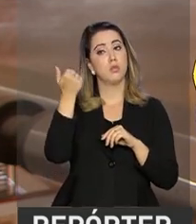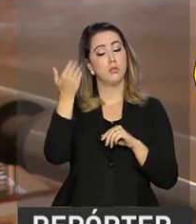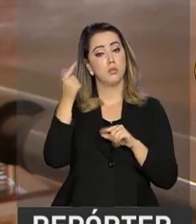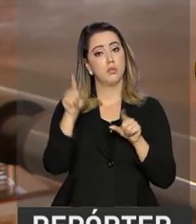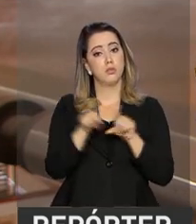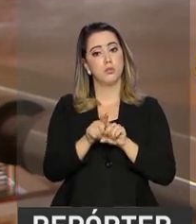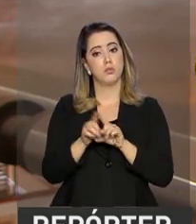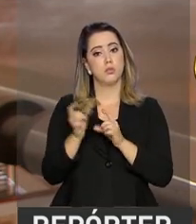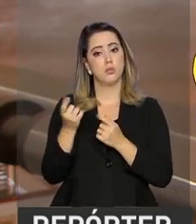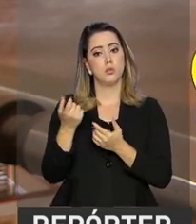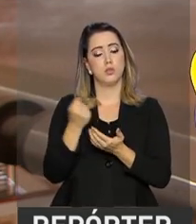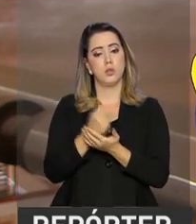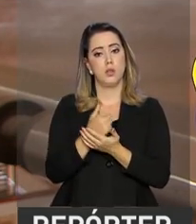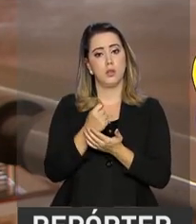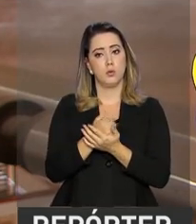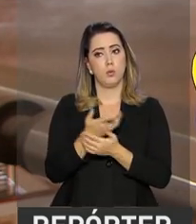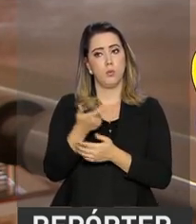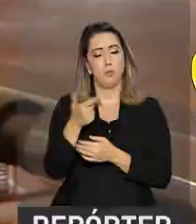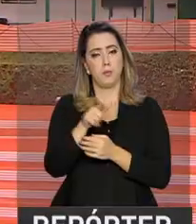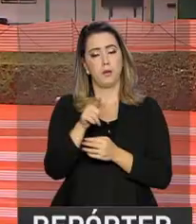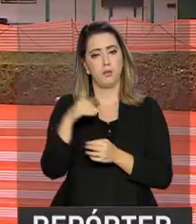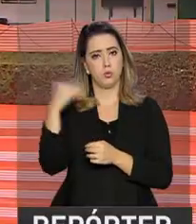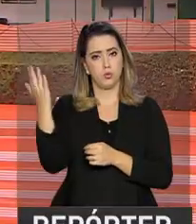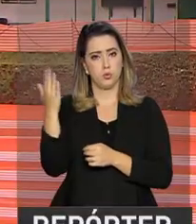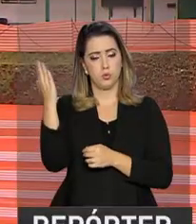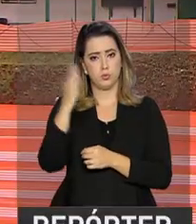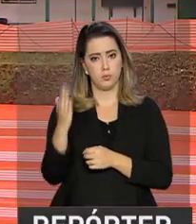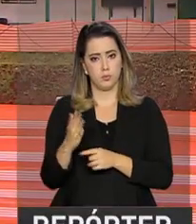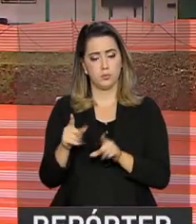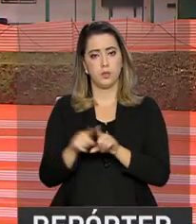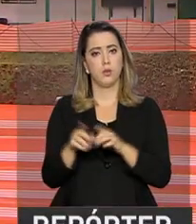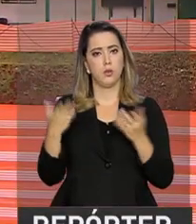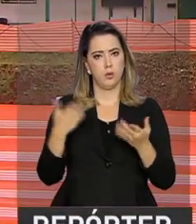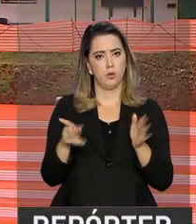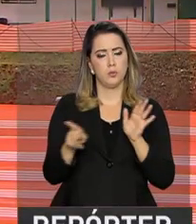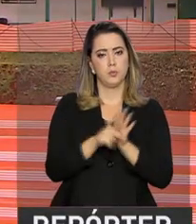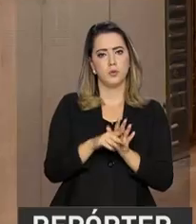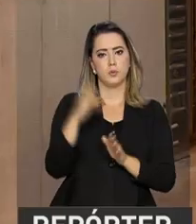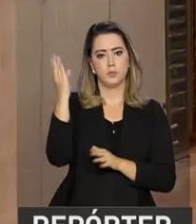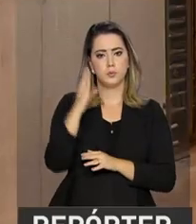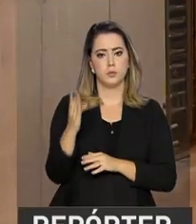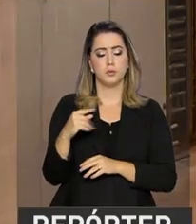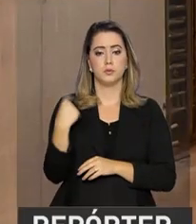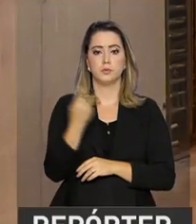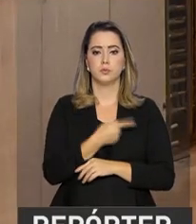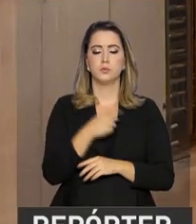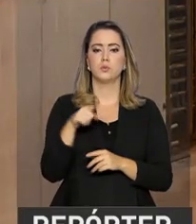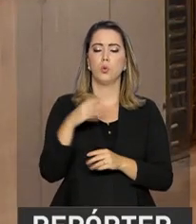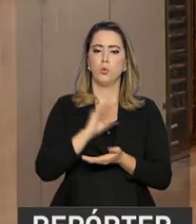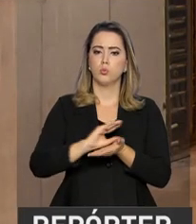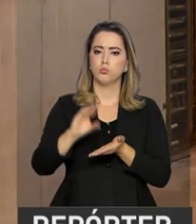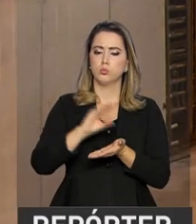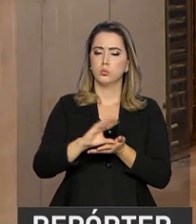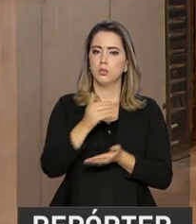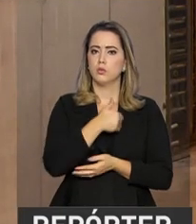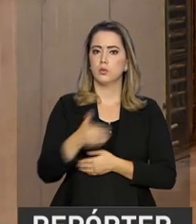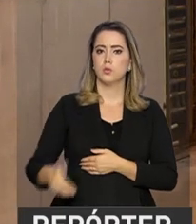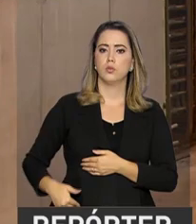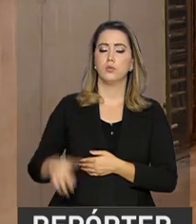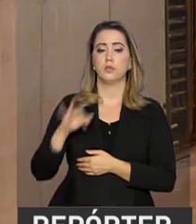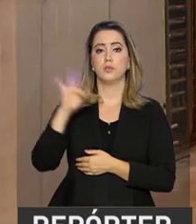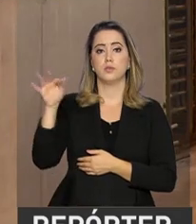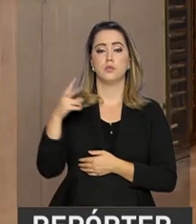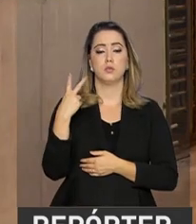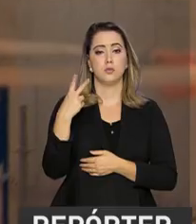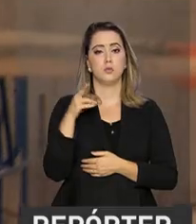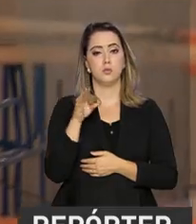eram importados. A gente nacionalizou. Para que tudo isso se torne realidade, o governo federal está investindo quase 2